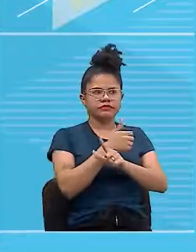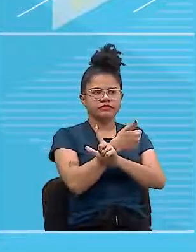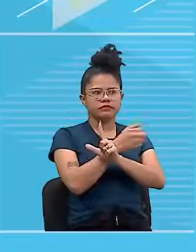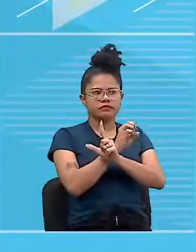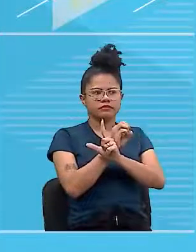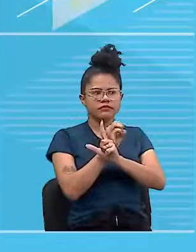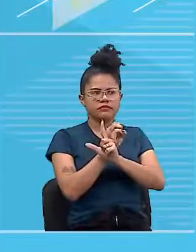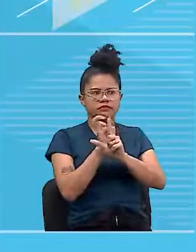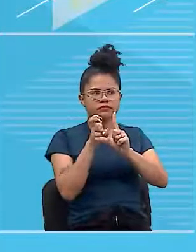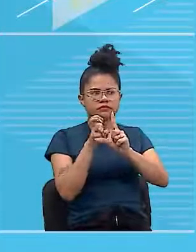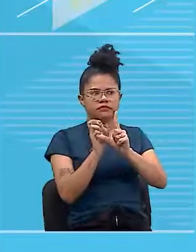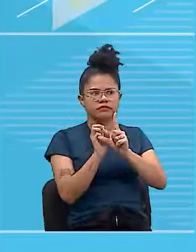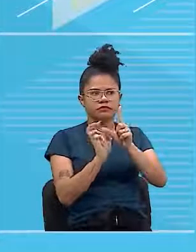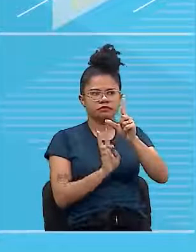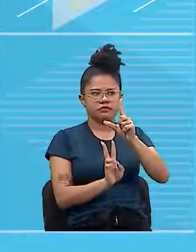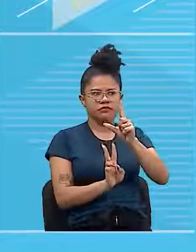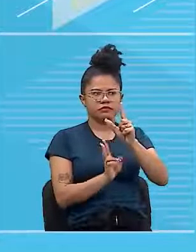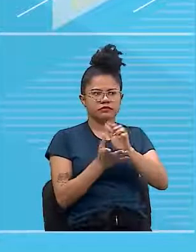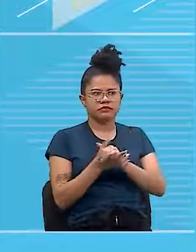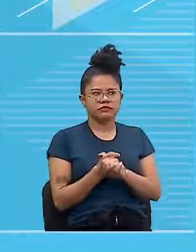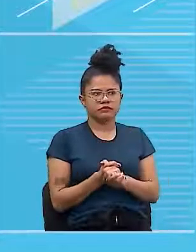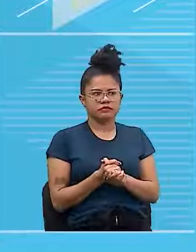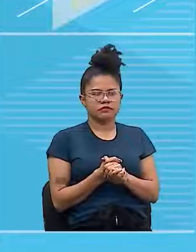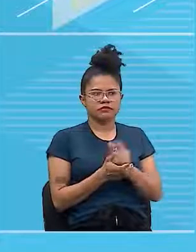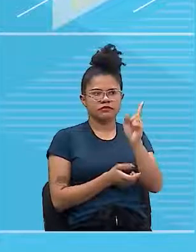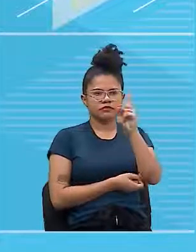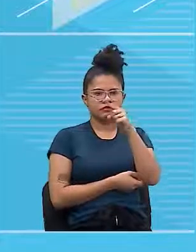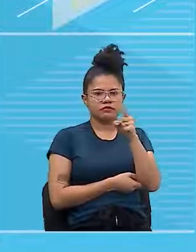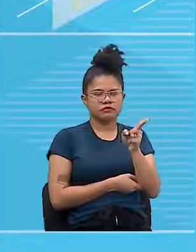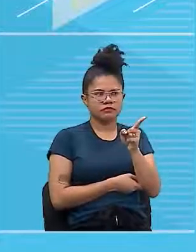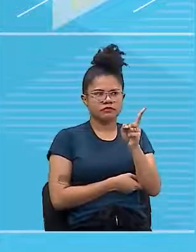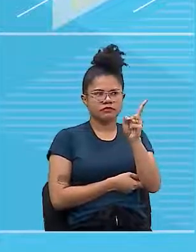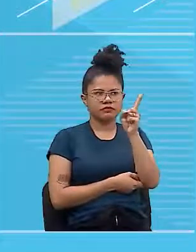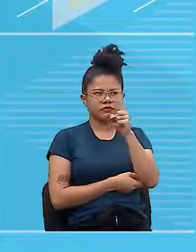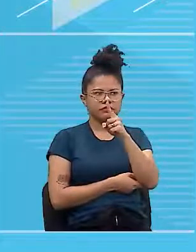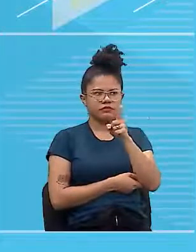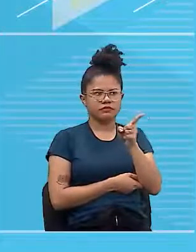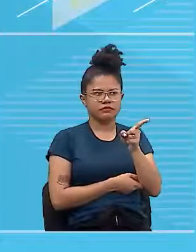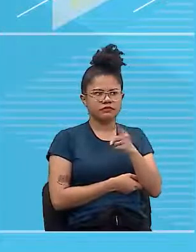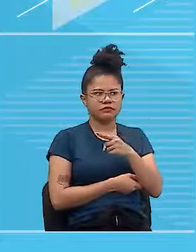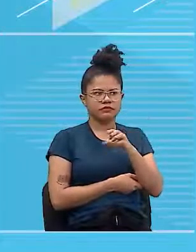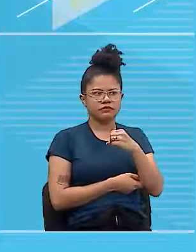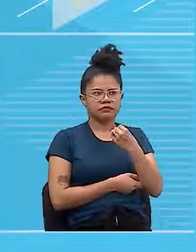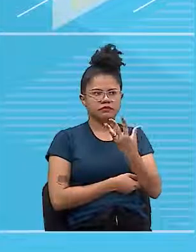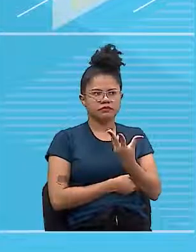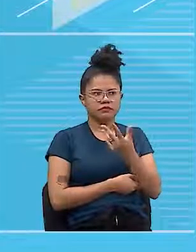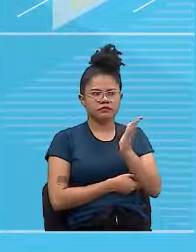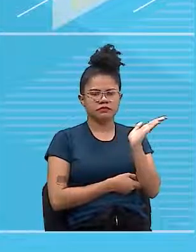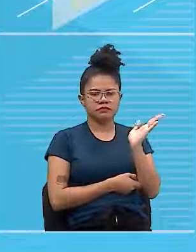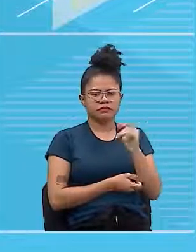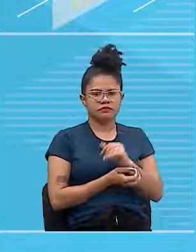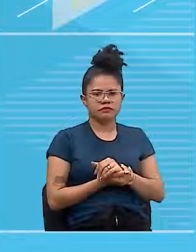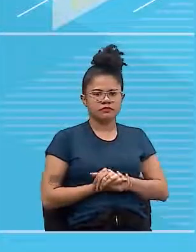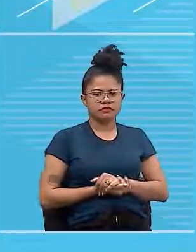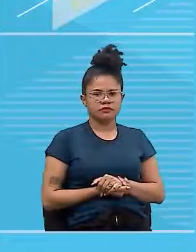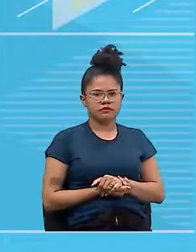Oi e o valor dizer vai ficar sete sobre dois que